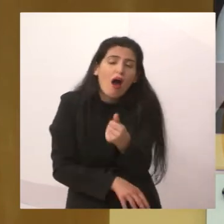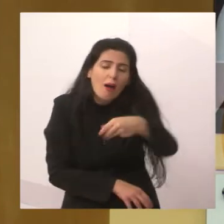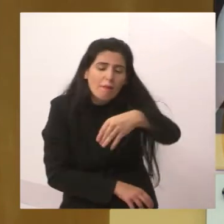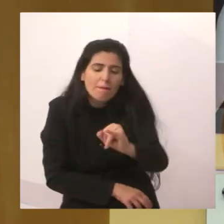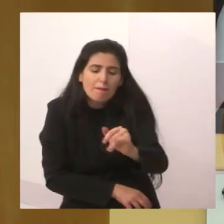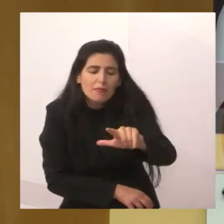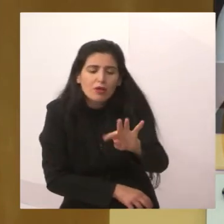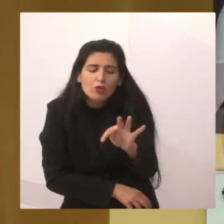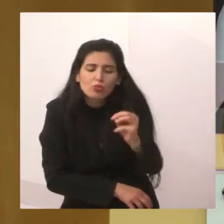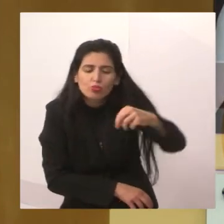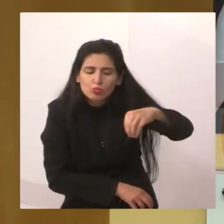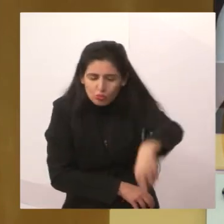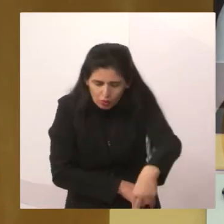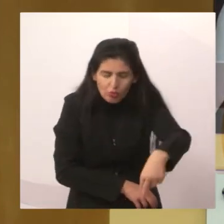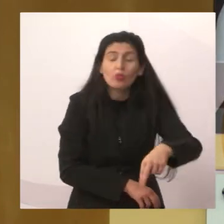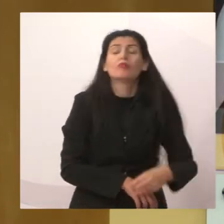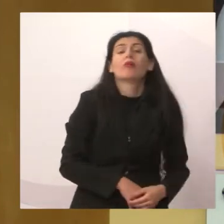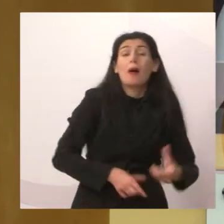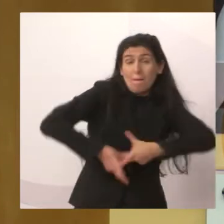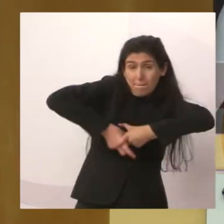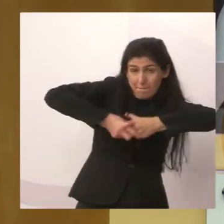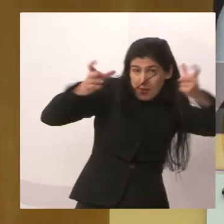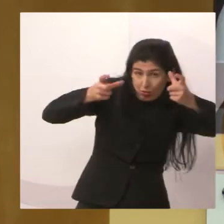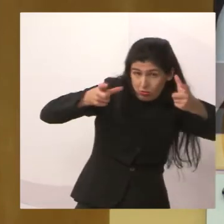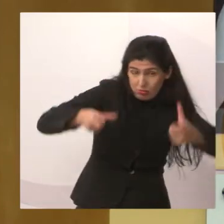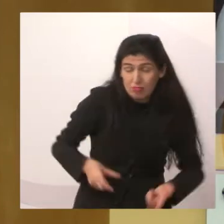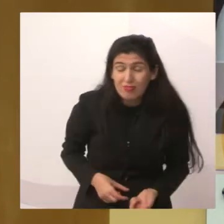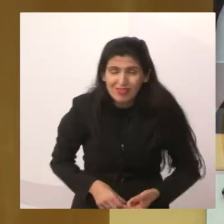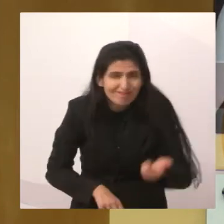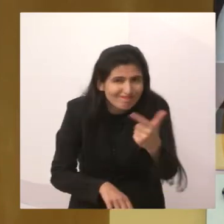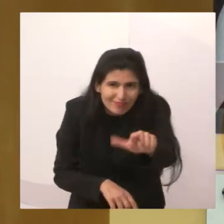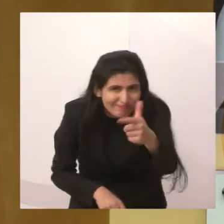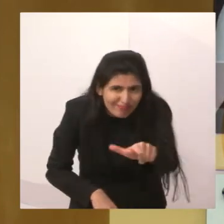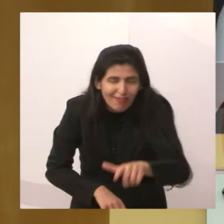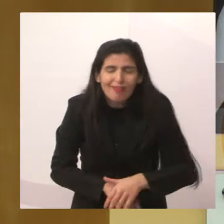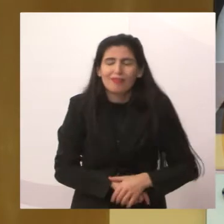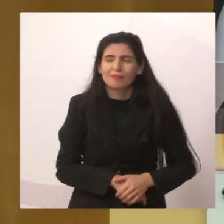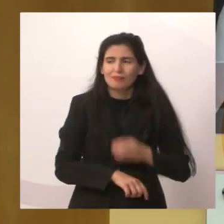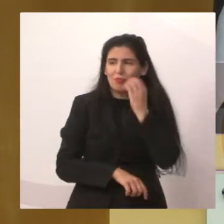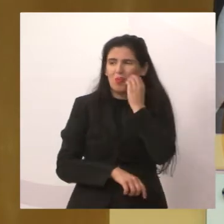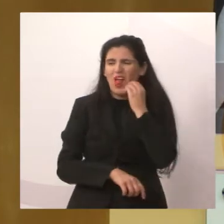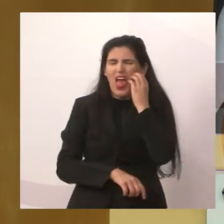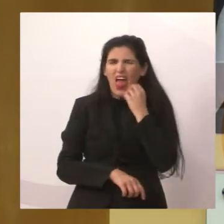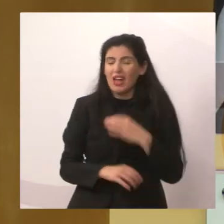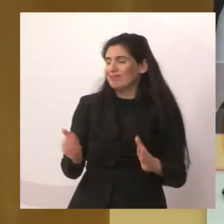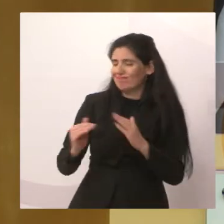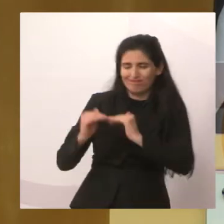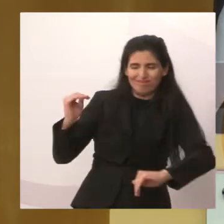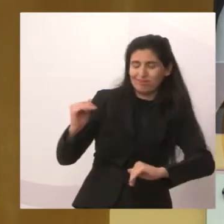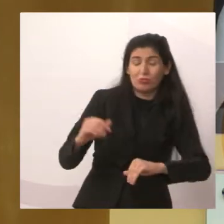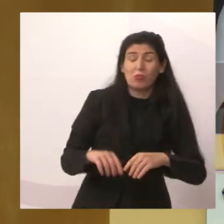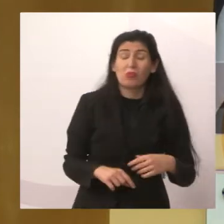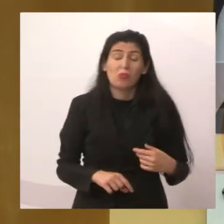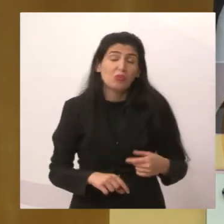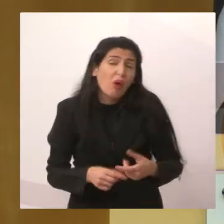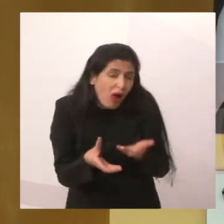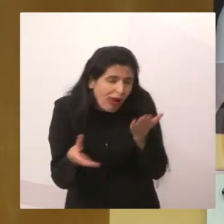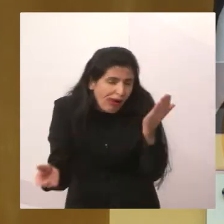Câmara para votarem as contas na época e rejeitarem o parecer do Tribunal de